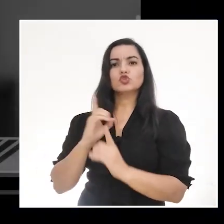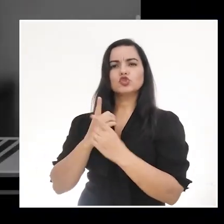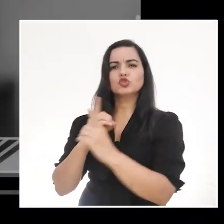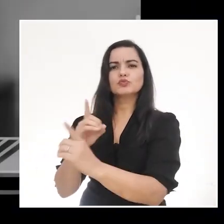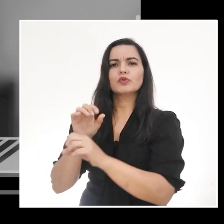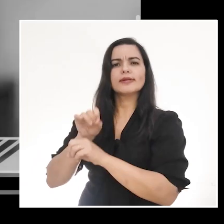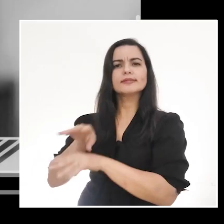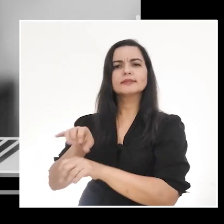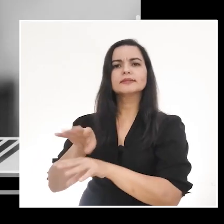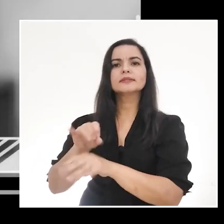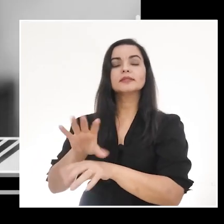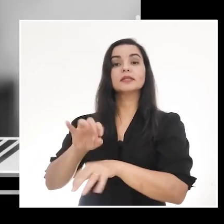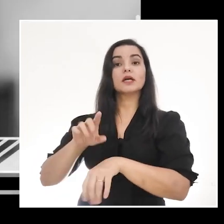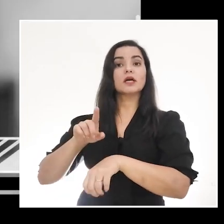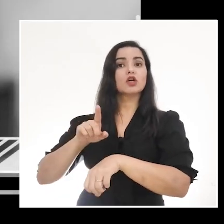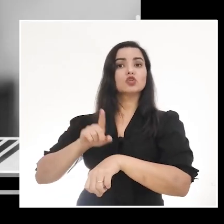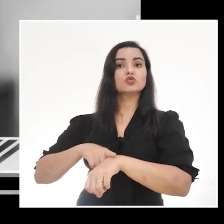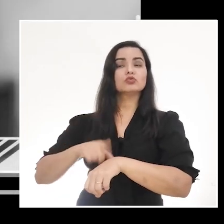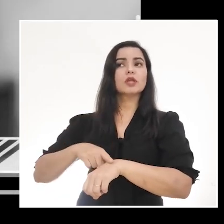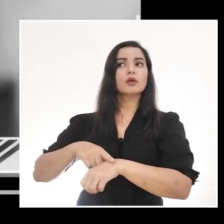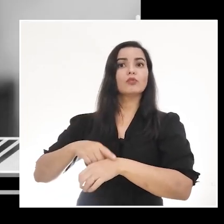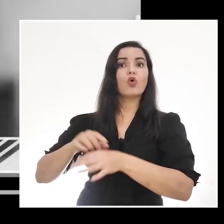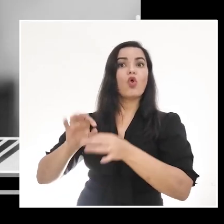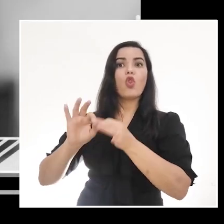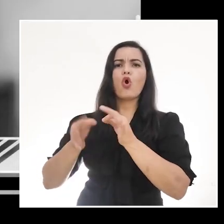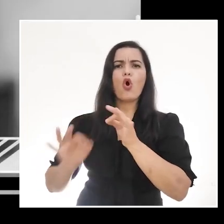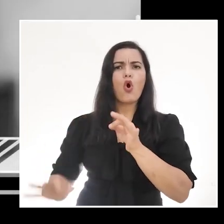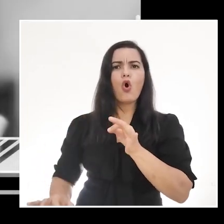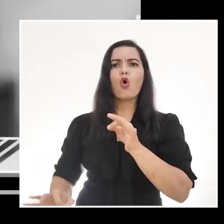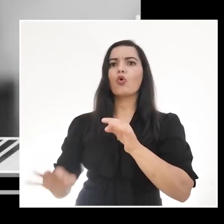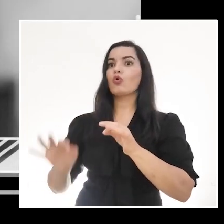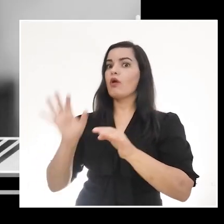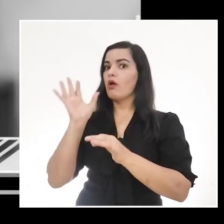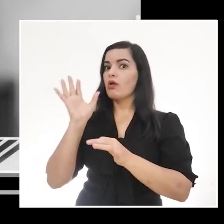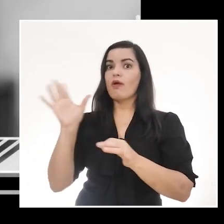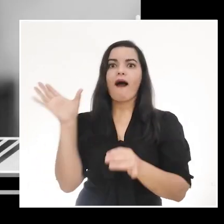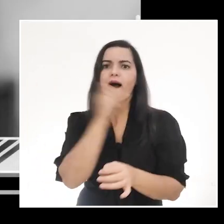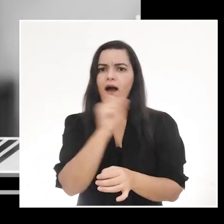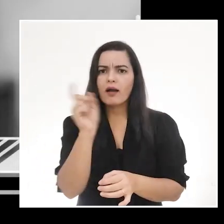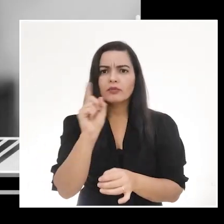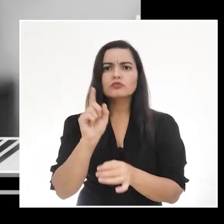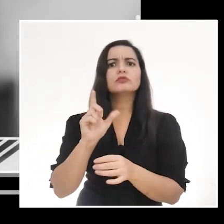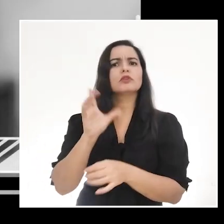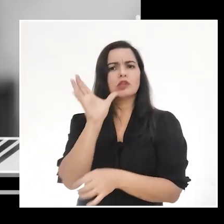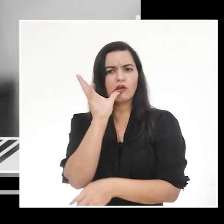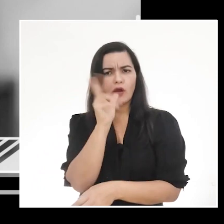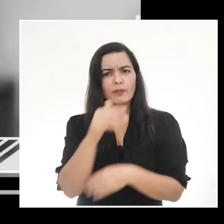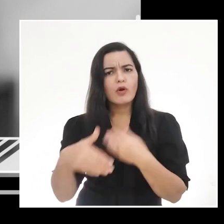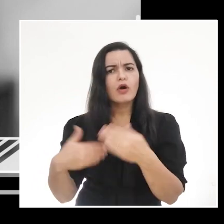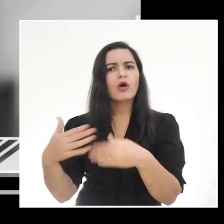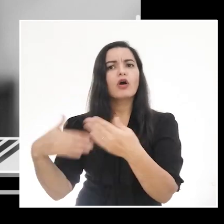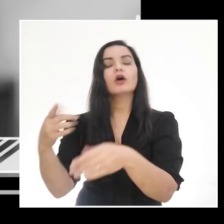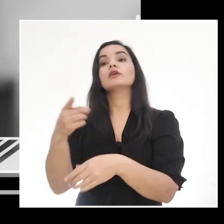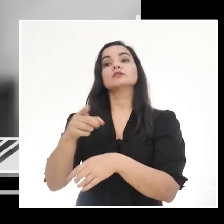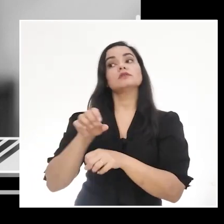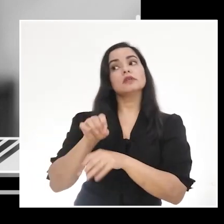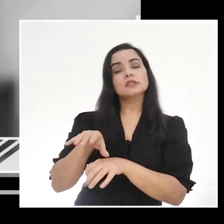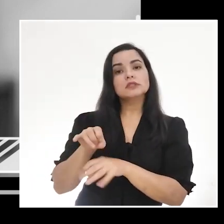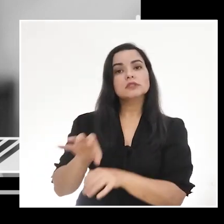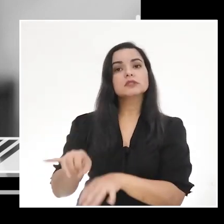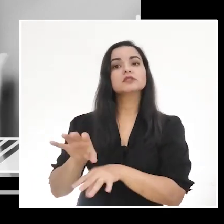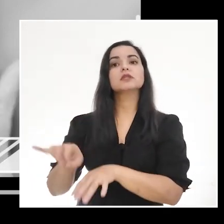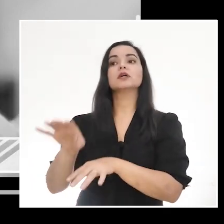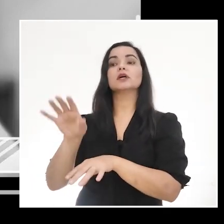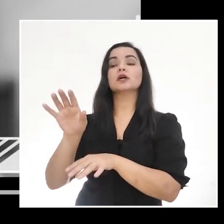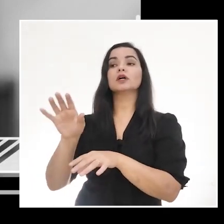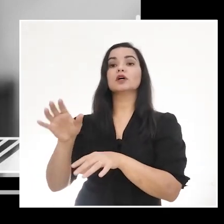Quando você então investe o seu ministério no discipulado, formando a longo prazo, porque discipulado não é uma coisa de curto prazo,